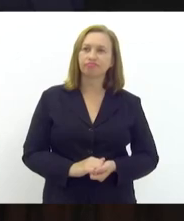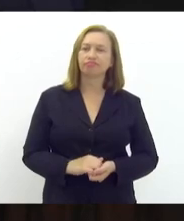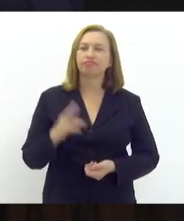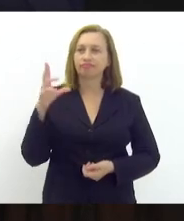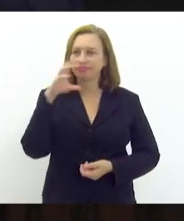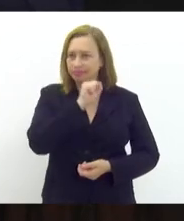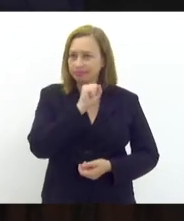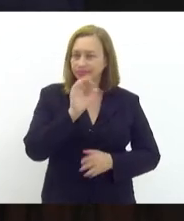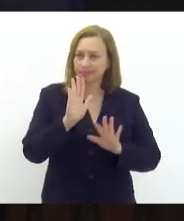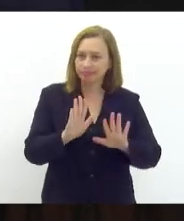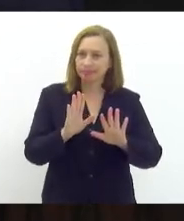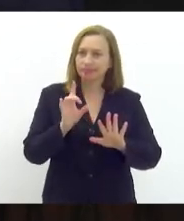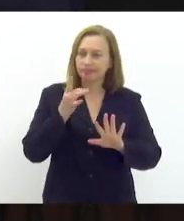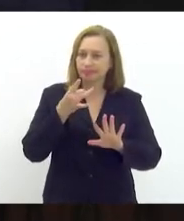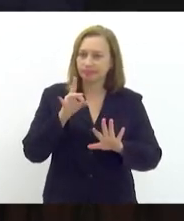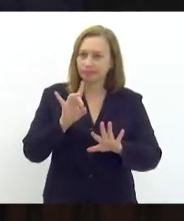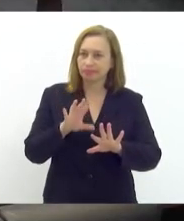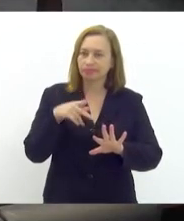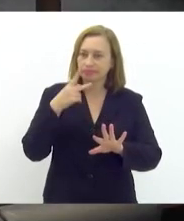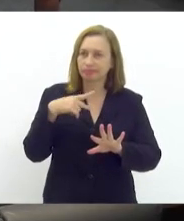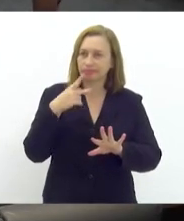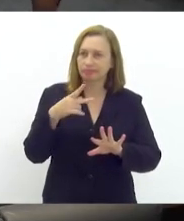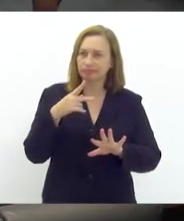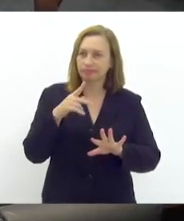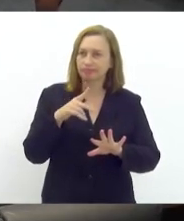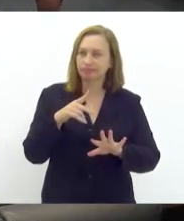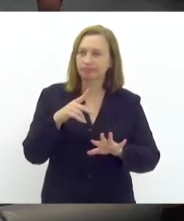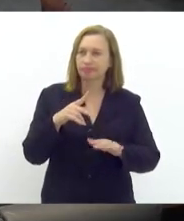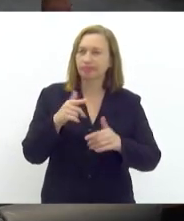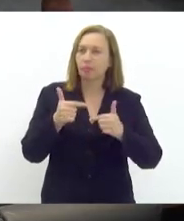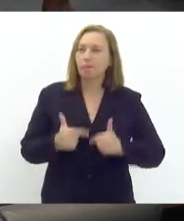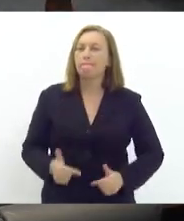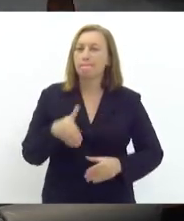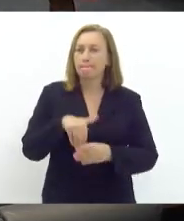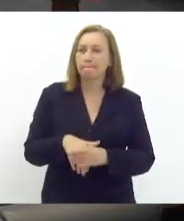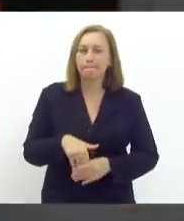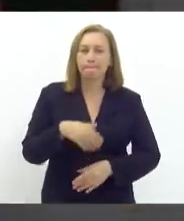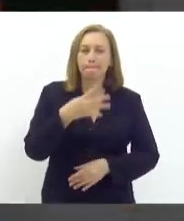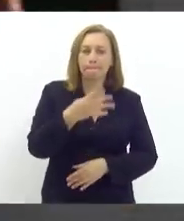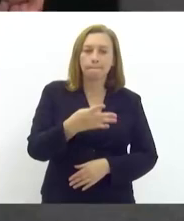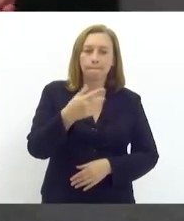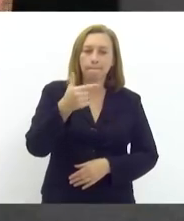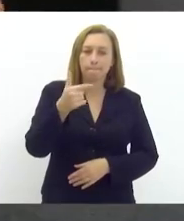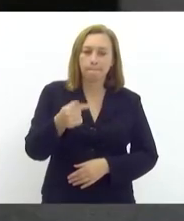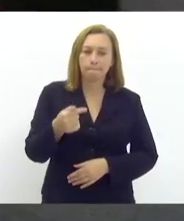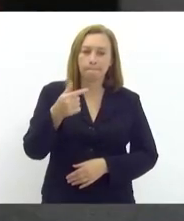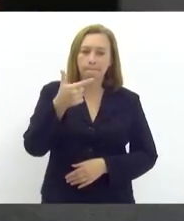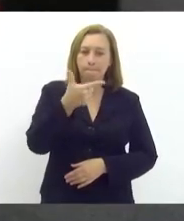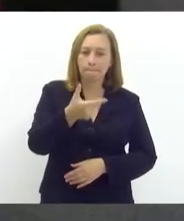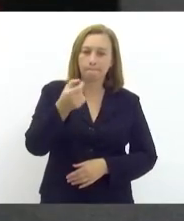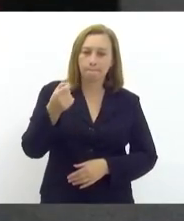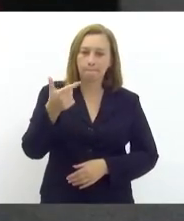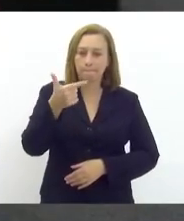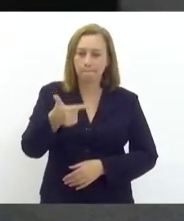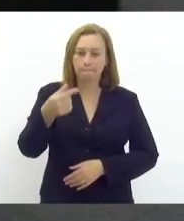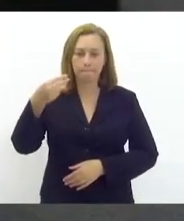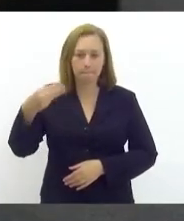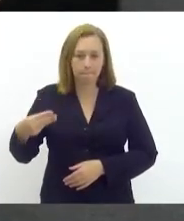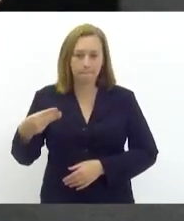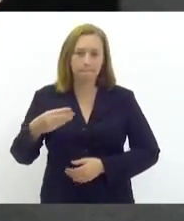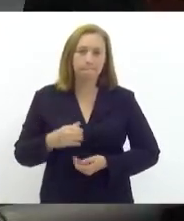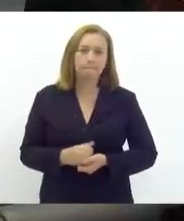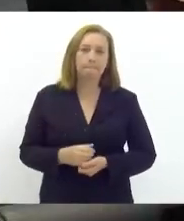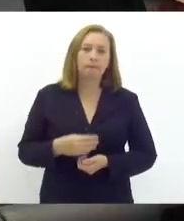Só para conseguir na abstenção no projeto número 47 de 2023 abstenção da bancada do Partido Comunista do